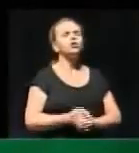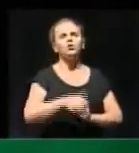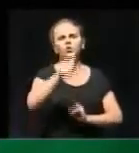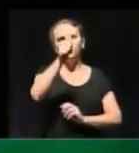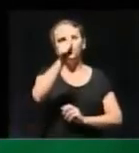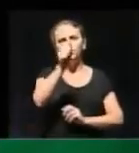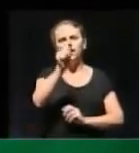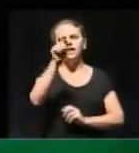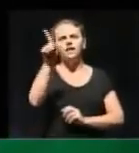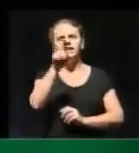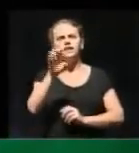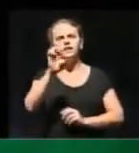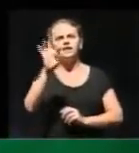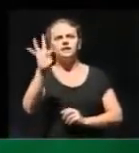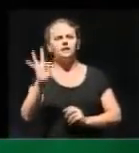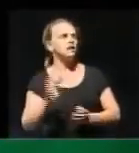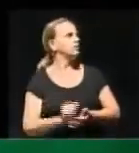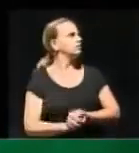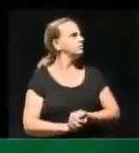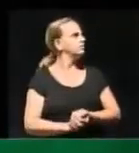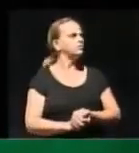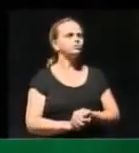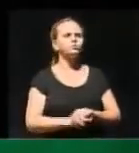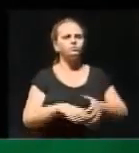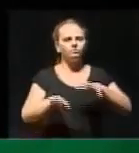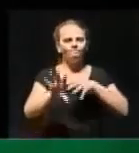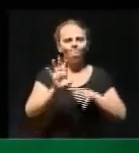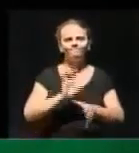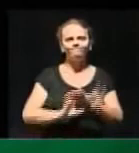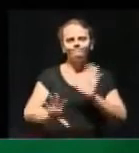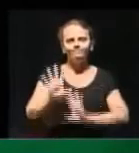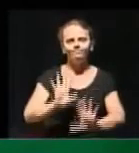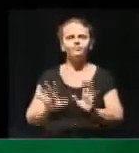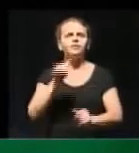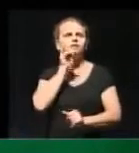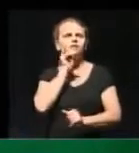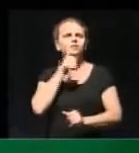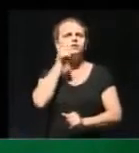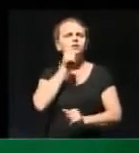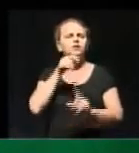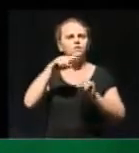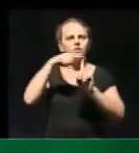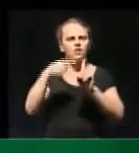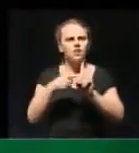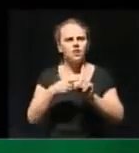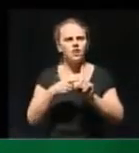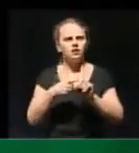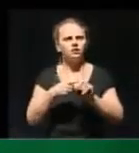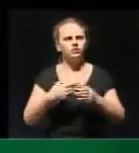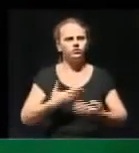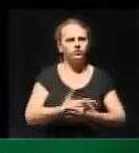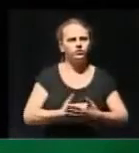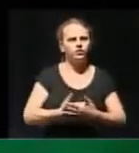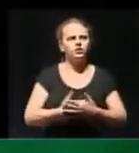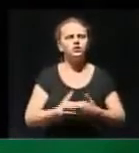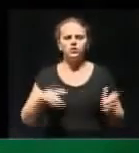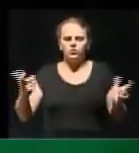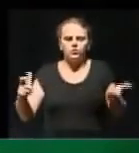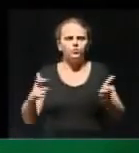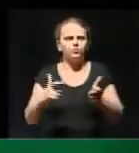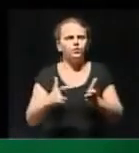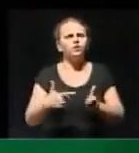uma diminuição da transmissão do vírus da mãe para o bebê de 22,6 para aquelas mães que